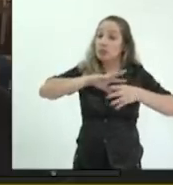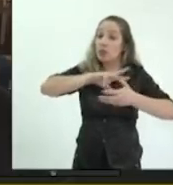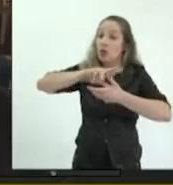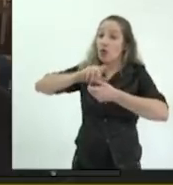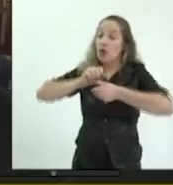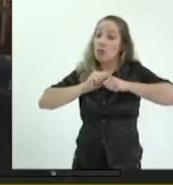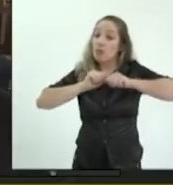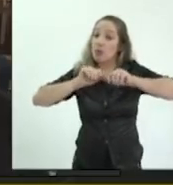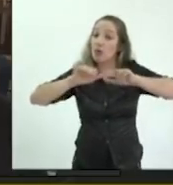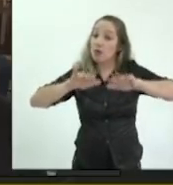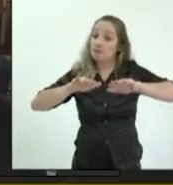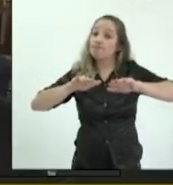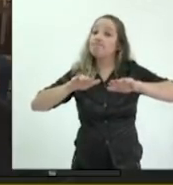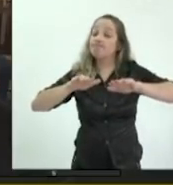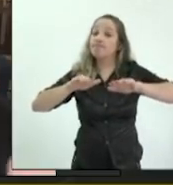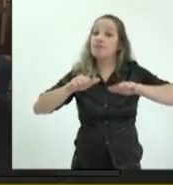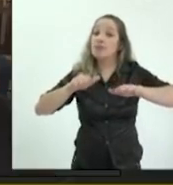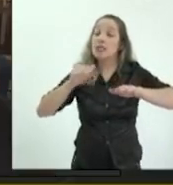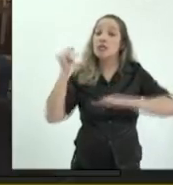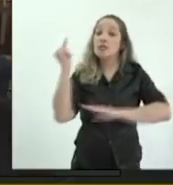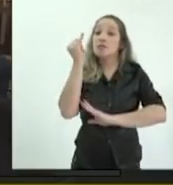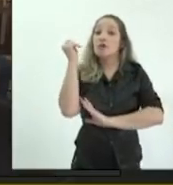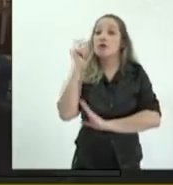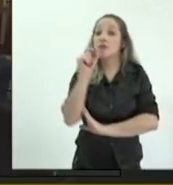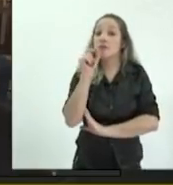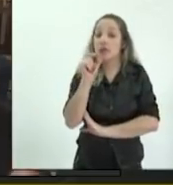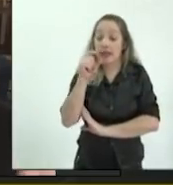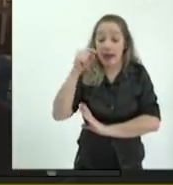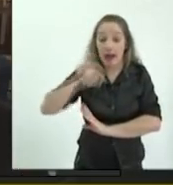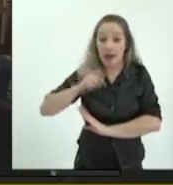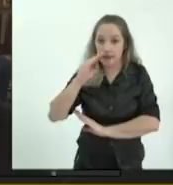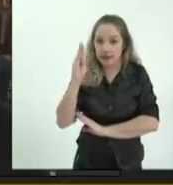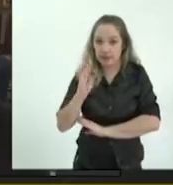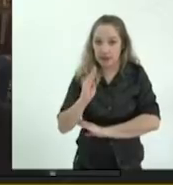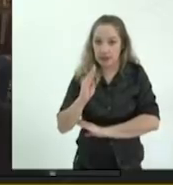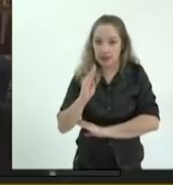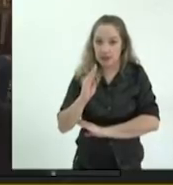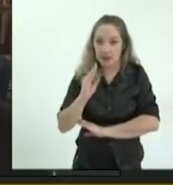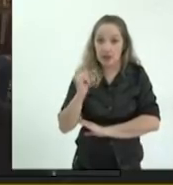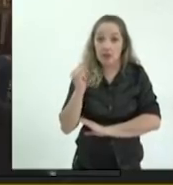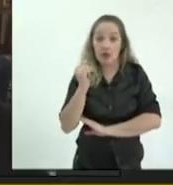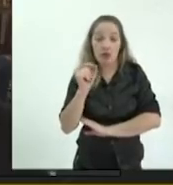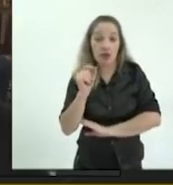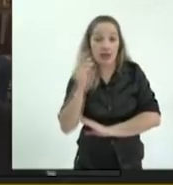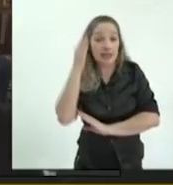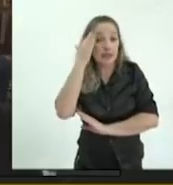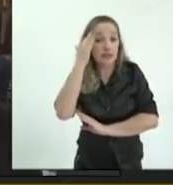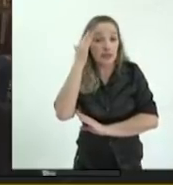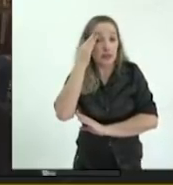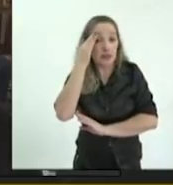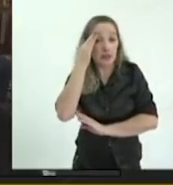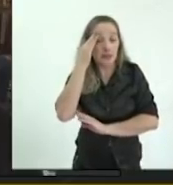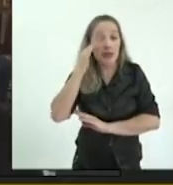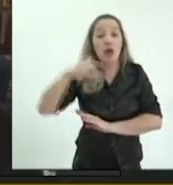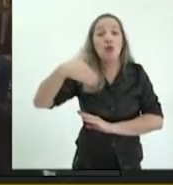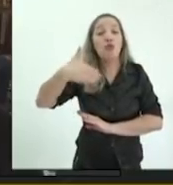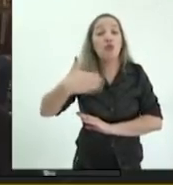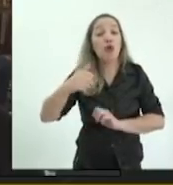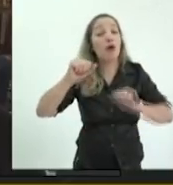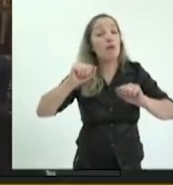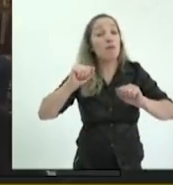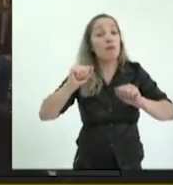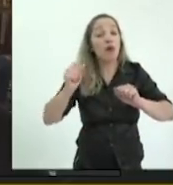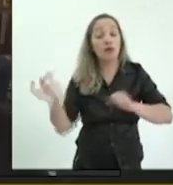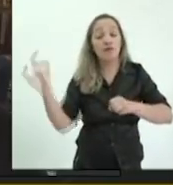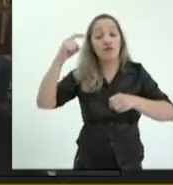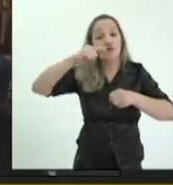Brasil. Ela é fundamental para a gente saber para onde a gente vai poder viajar e para saber também quando que o exterior vai aceitar a gente de novo. A gente vai precisar